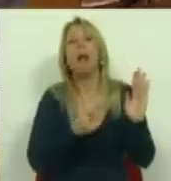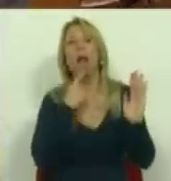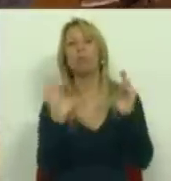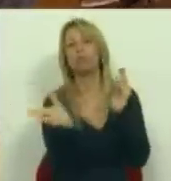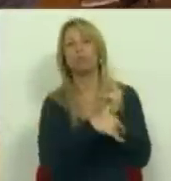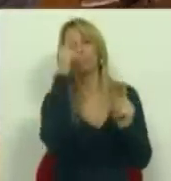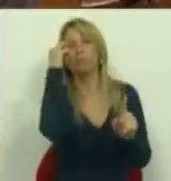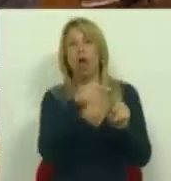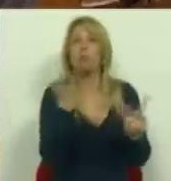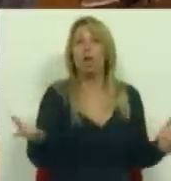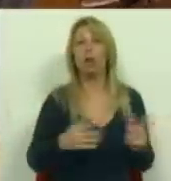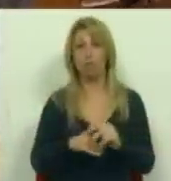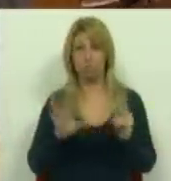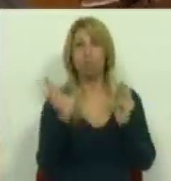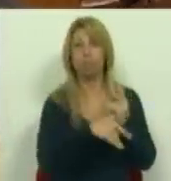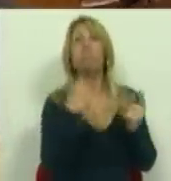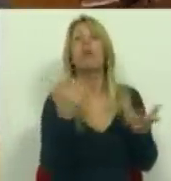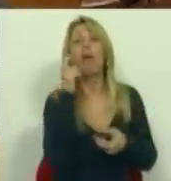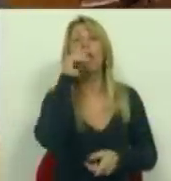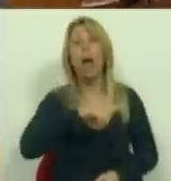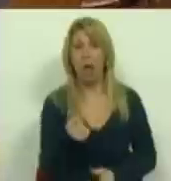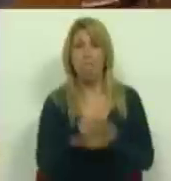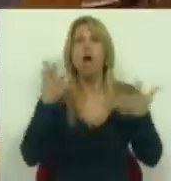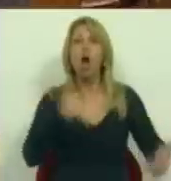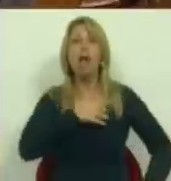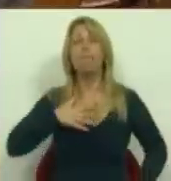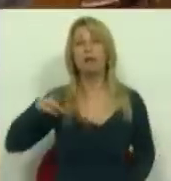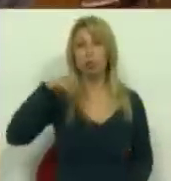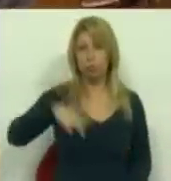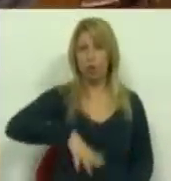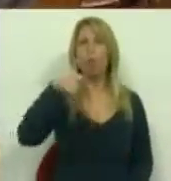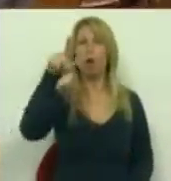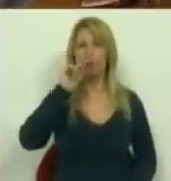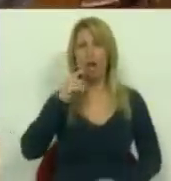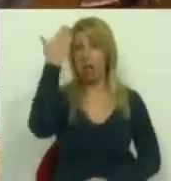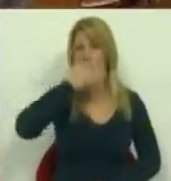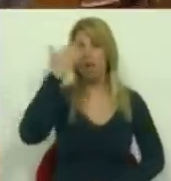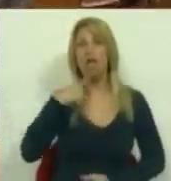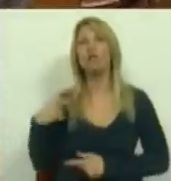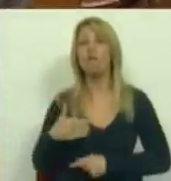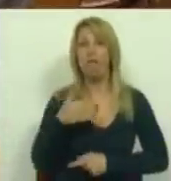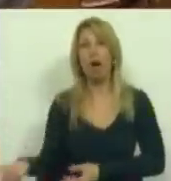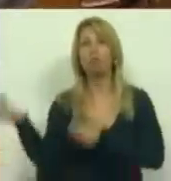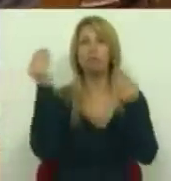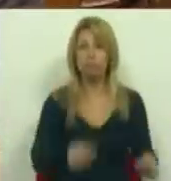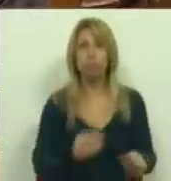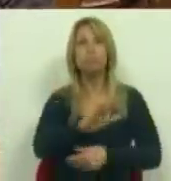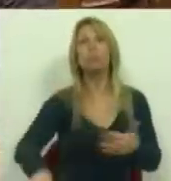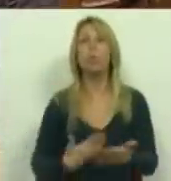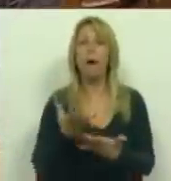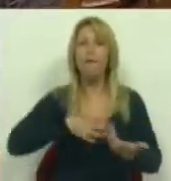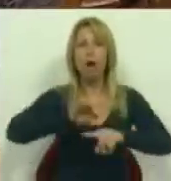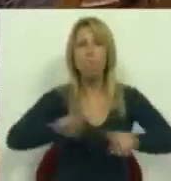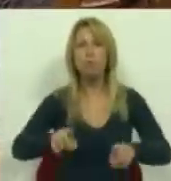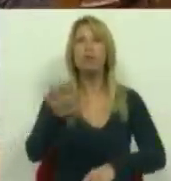os das maiores empresas portuguesas. O Bloco de Esquerda apresentará nos próximos dias propostas que impeçam esta situação. Estas